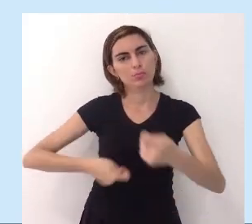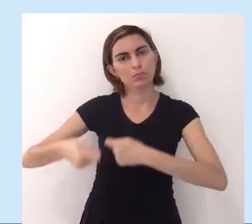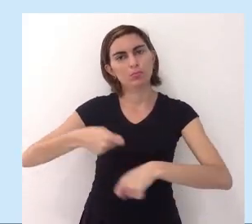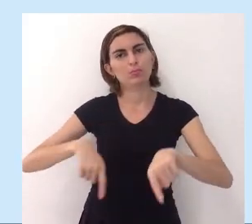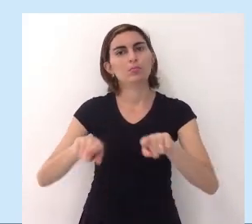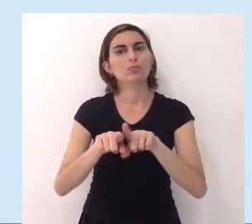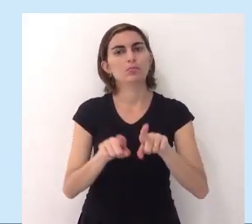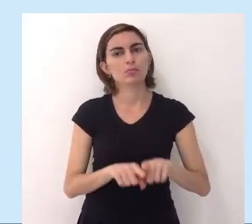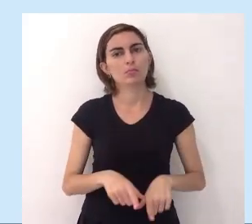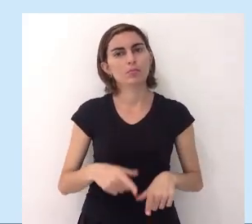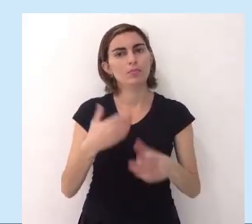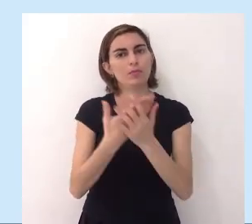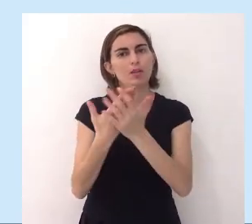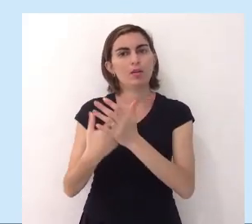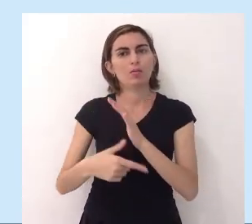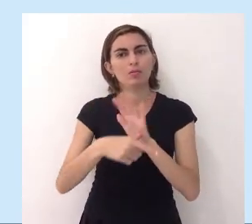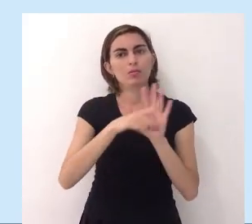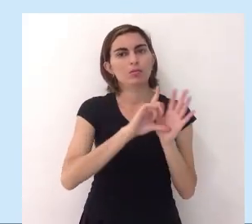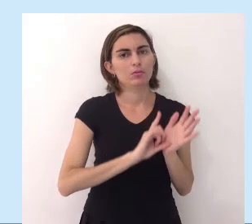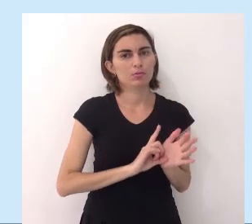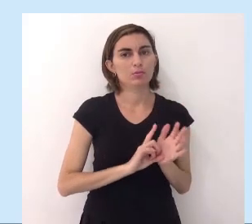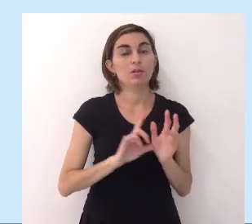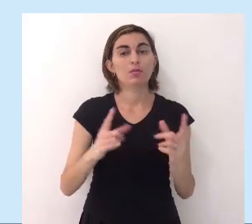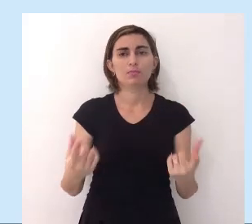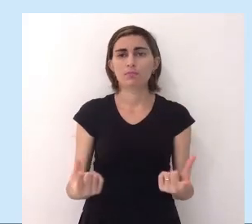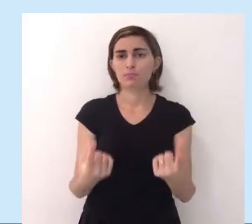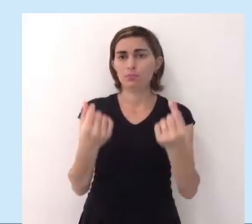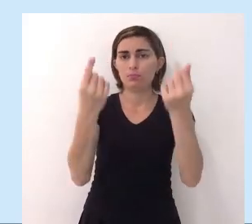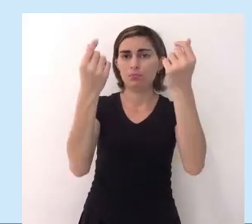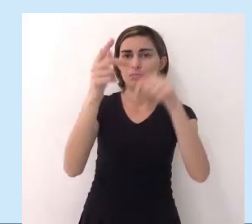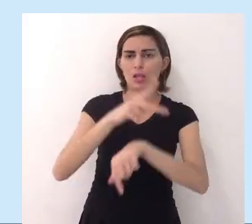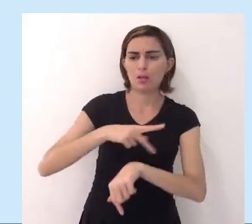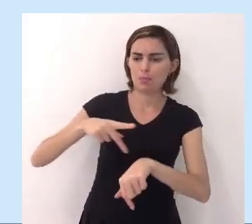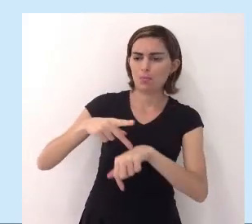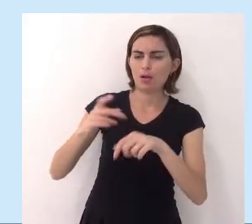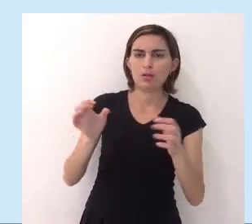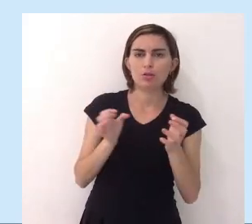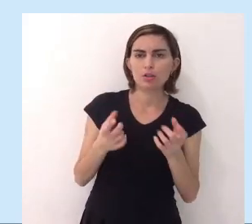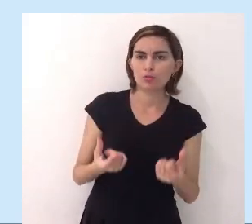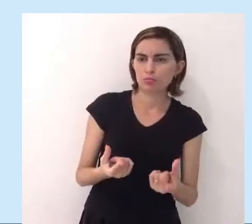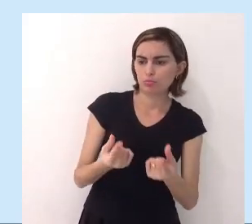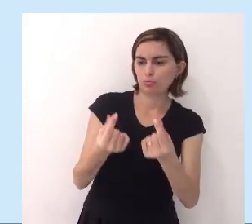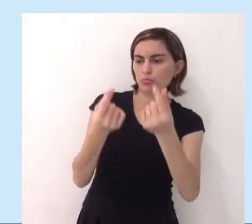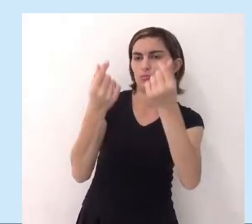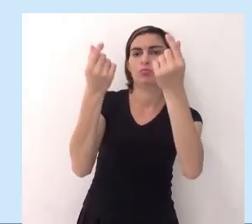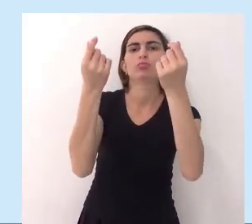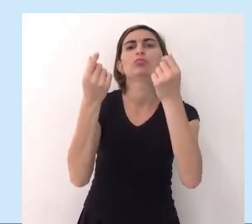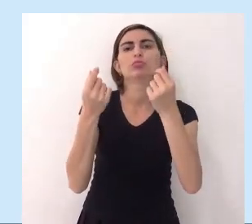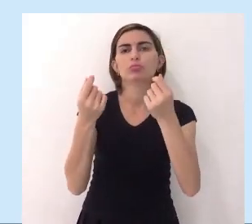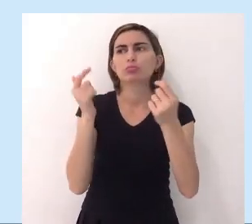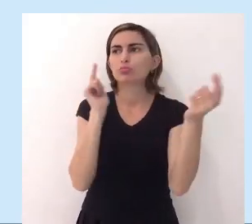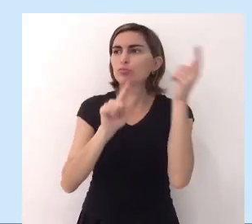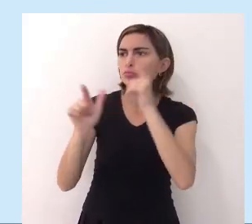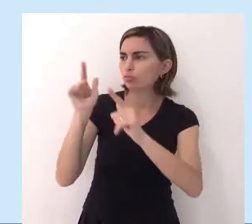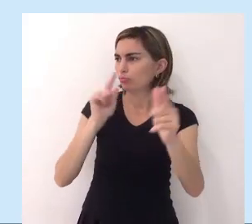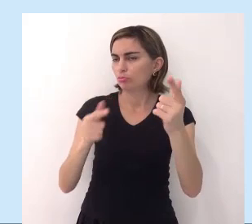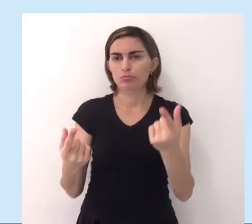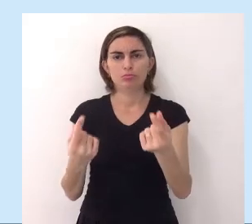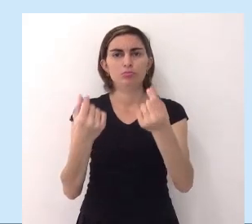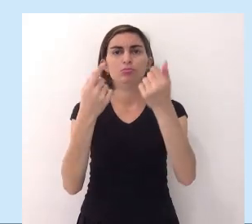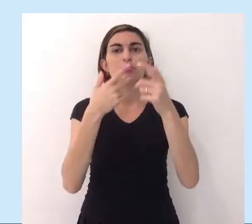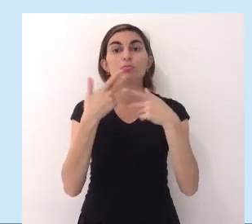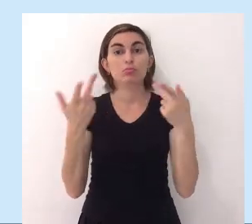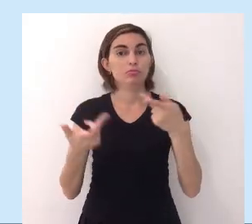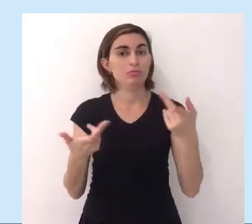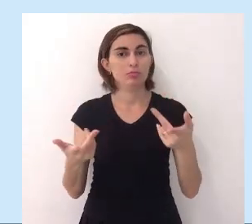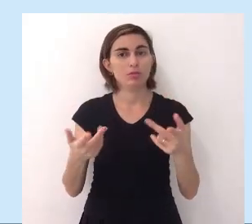por meio dessas aulas anteriores, tá? Então, é a riqueza de uma nação e determinada. A gente vai falar um